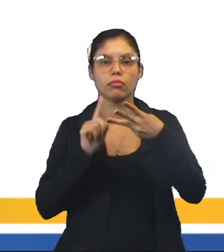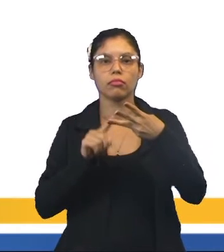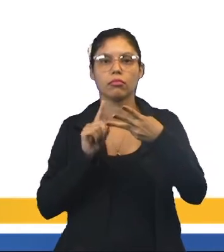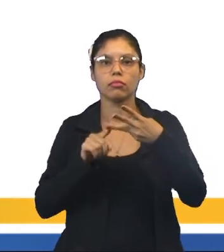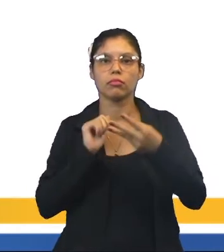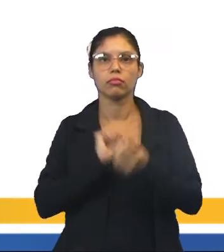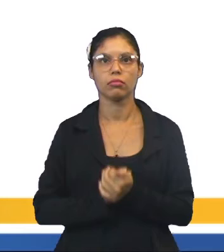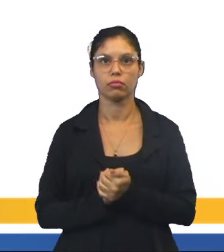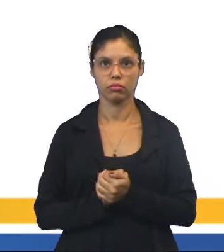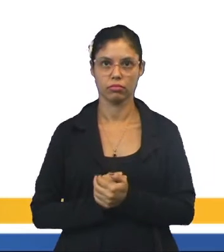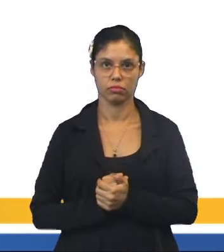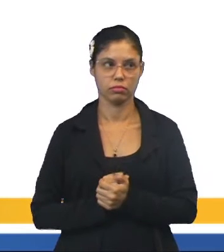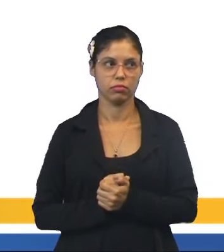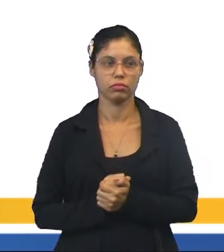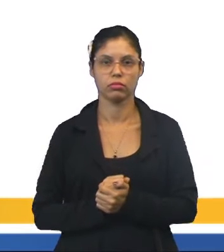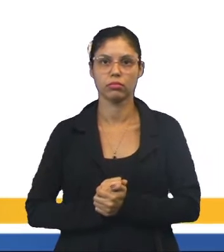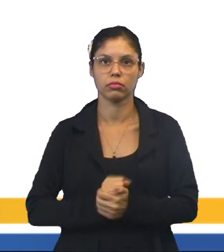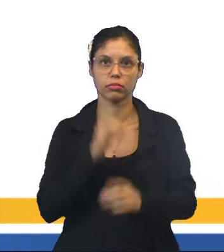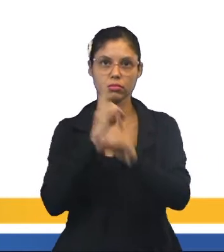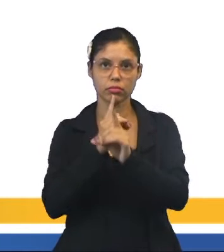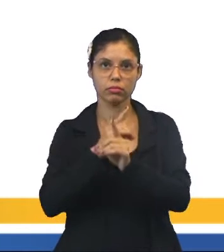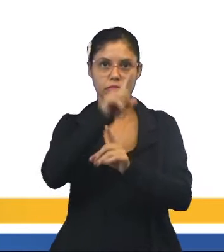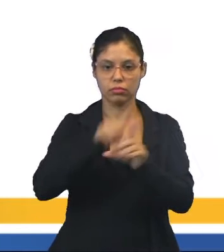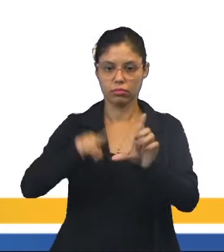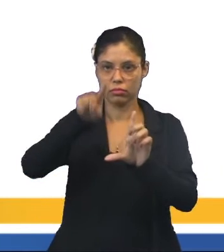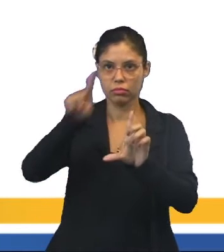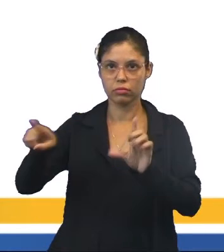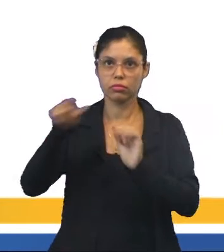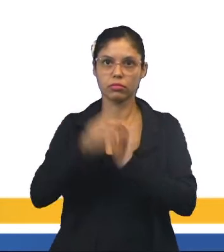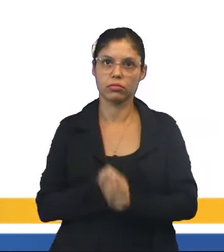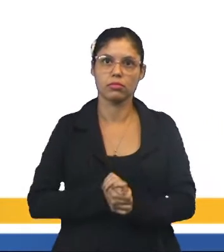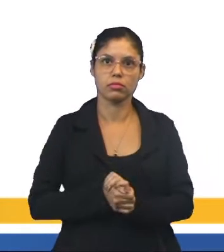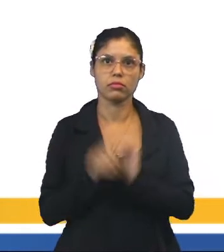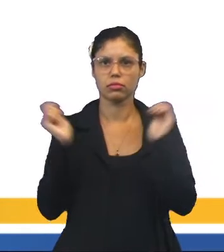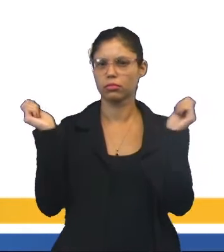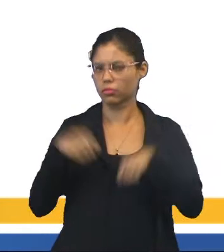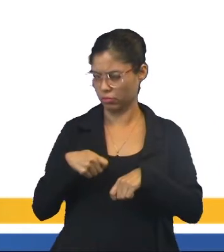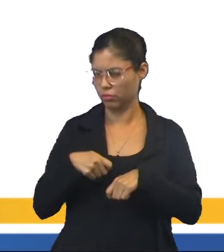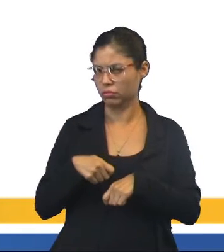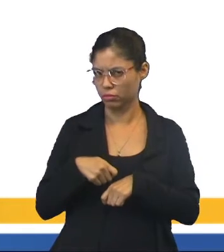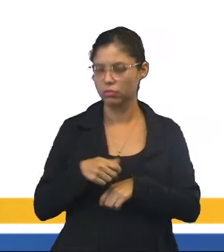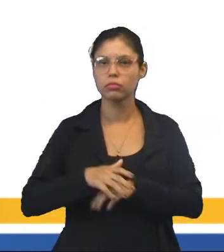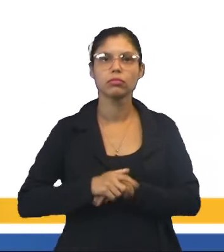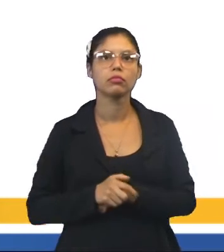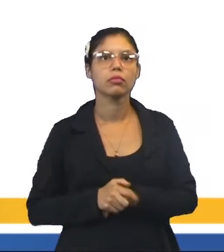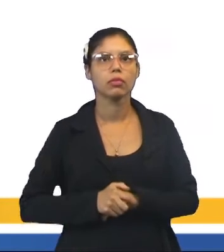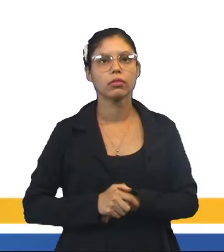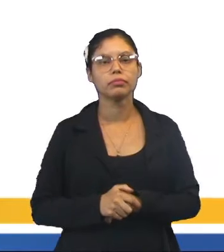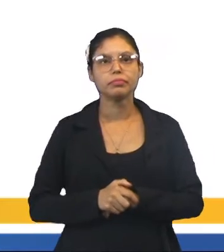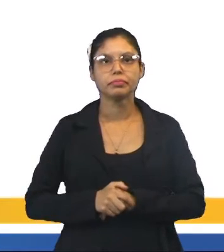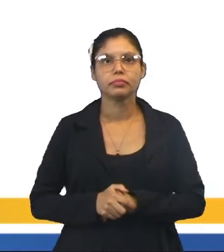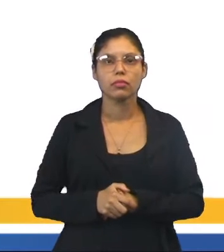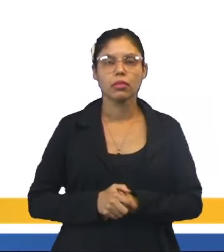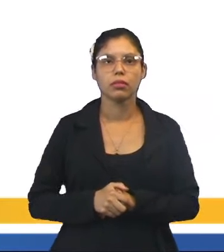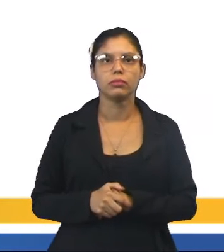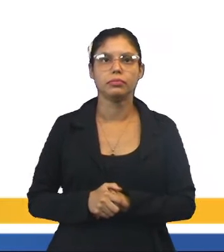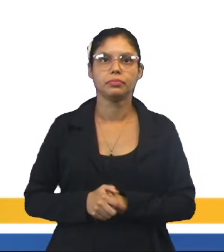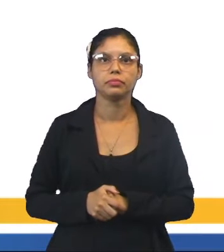E agora vamos ver o terceiro passo, encontrar as raízes, quando possível.